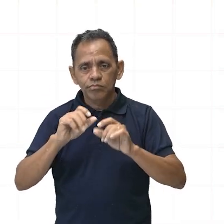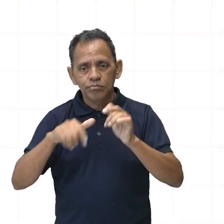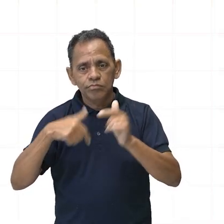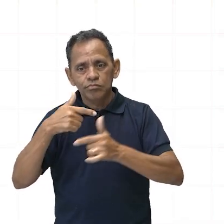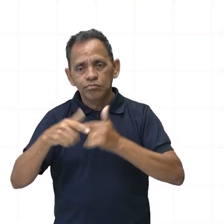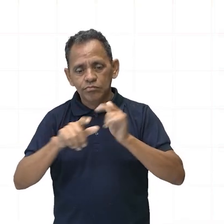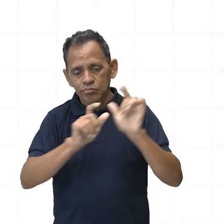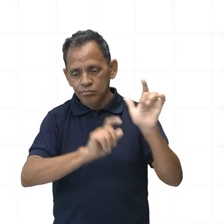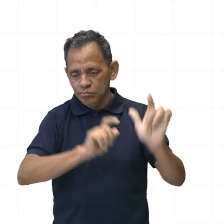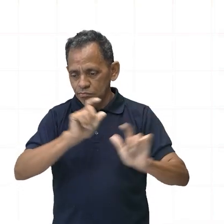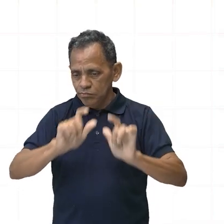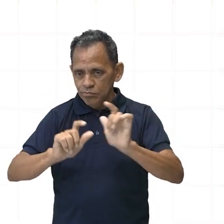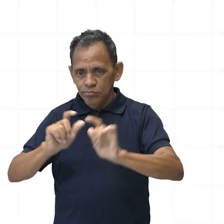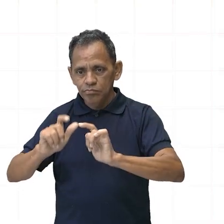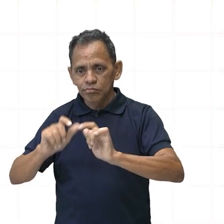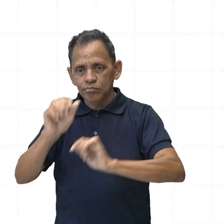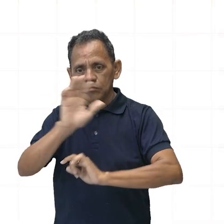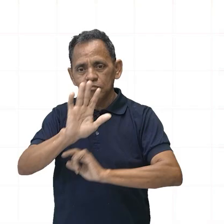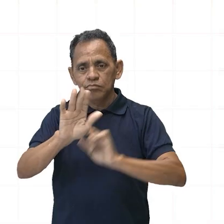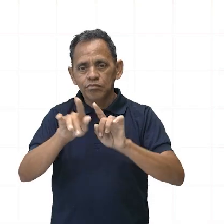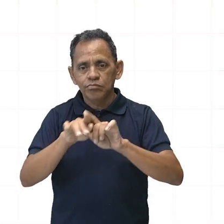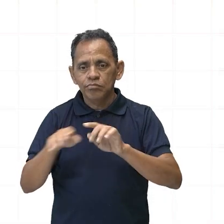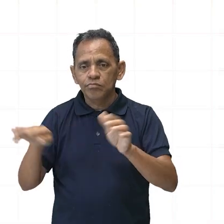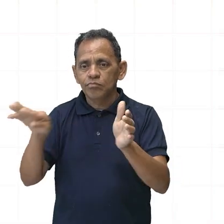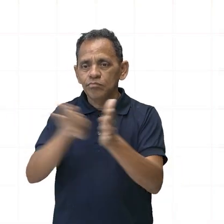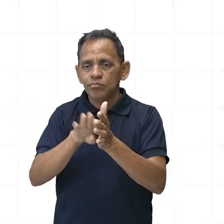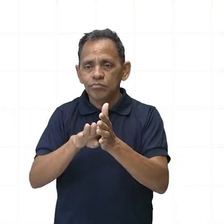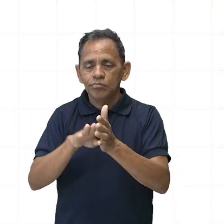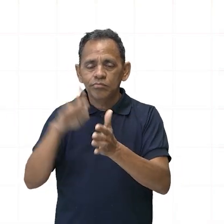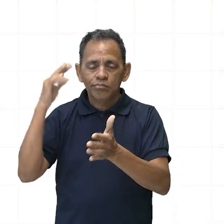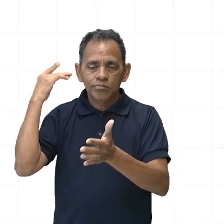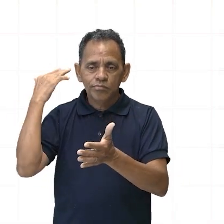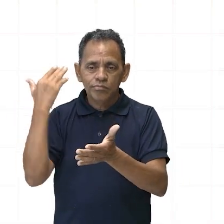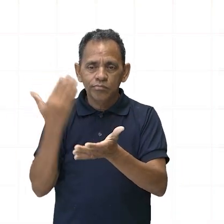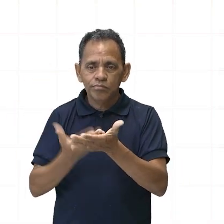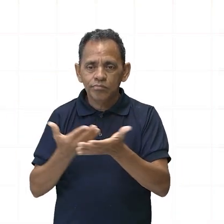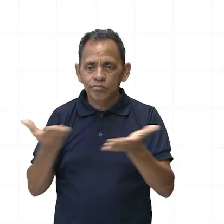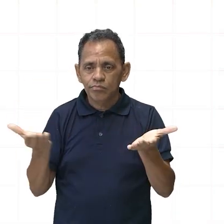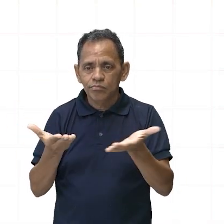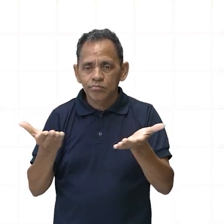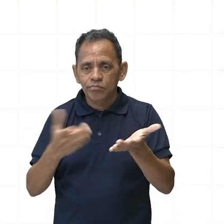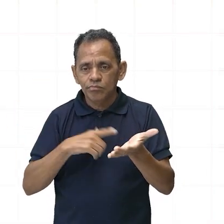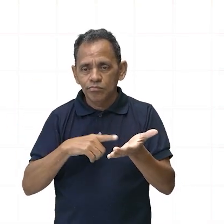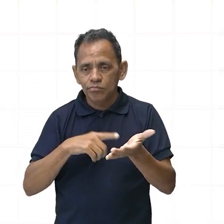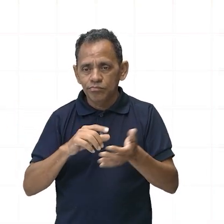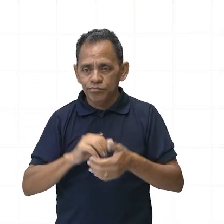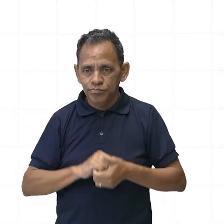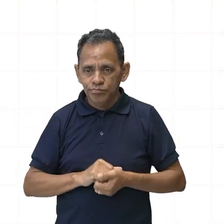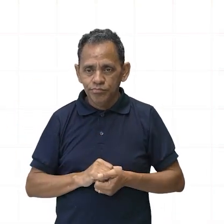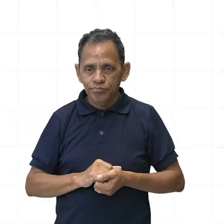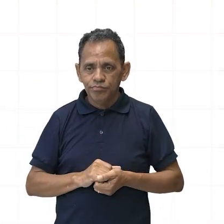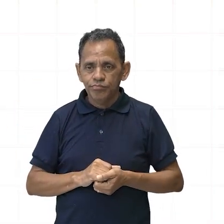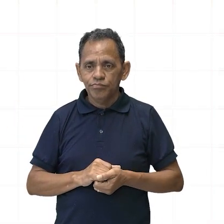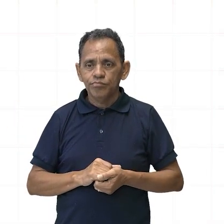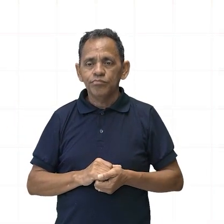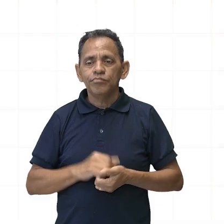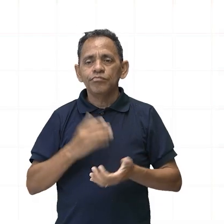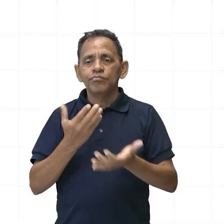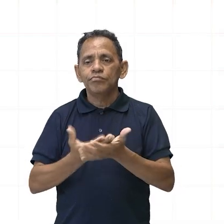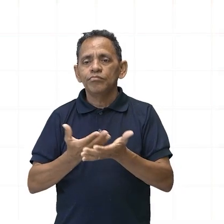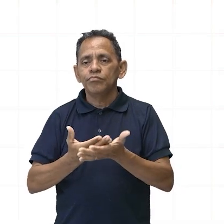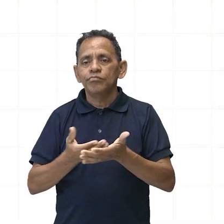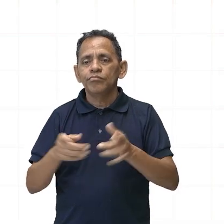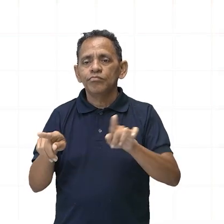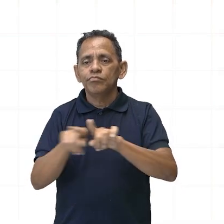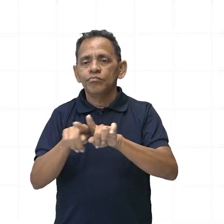da população de um modo geral, chegando até os dias atuais, o que nós temos atualmente, tá? Também estudamos sobre o